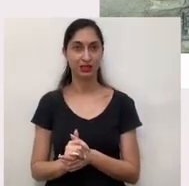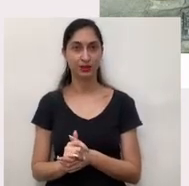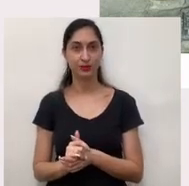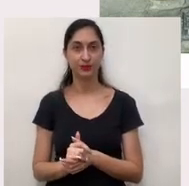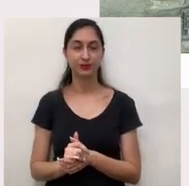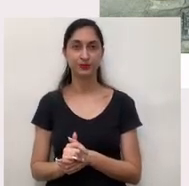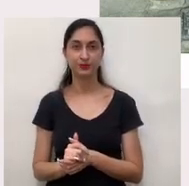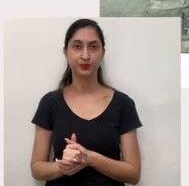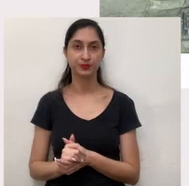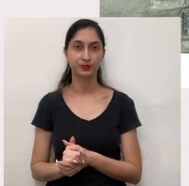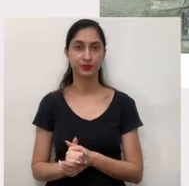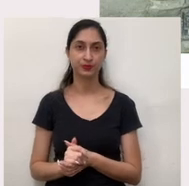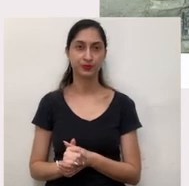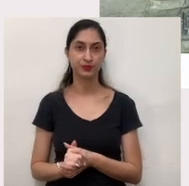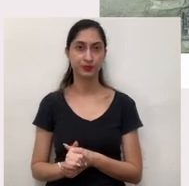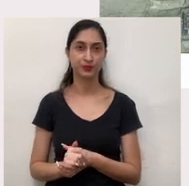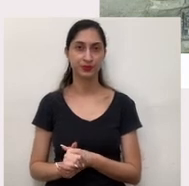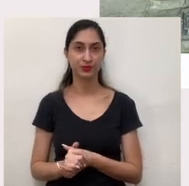essa